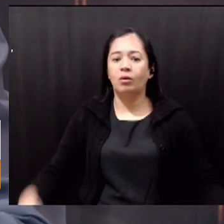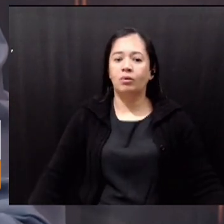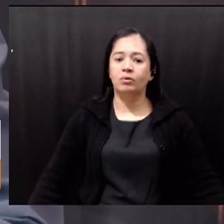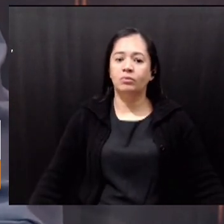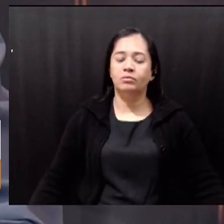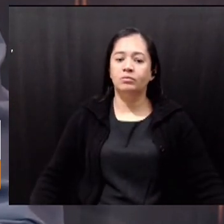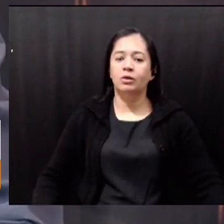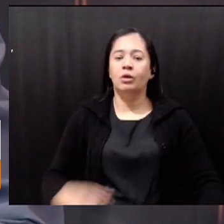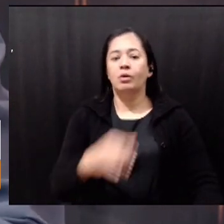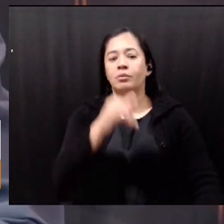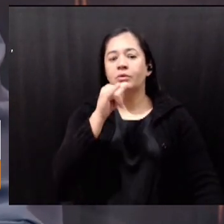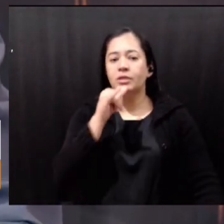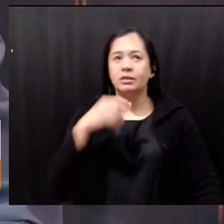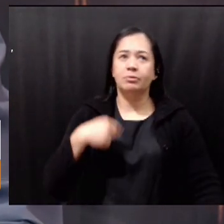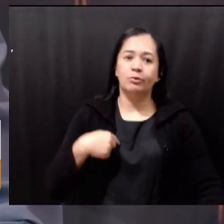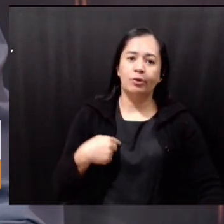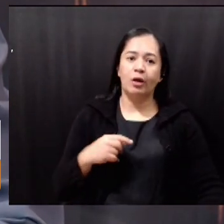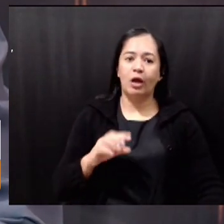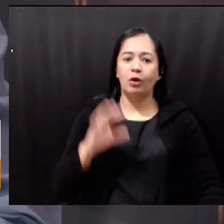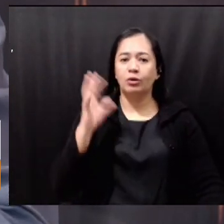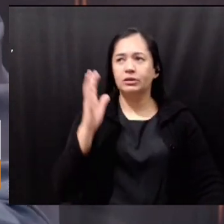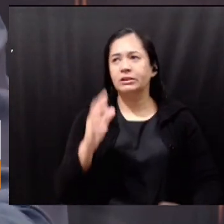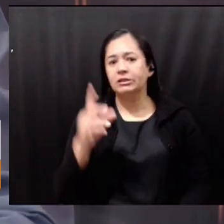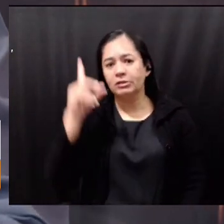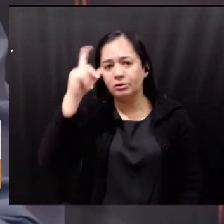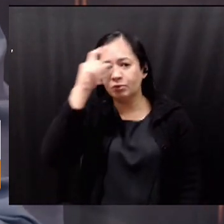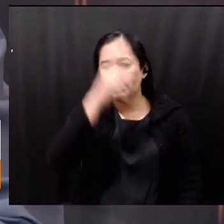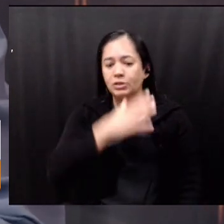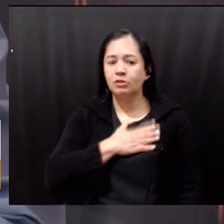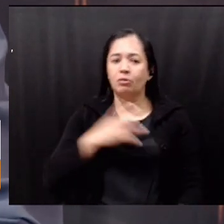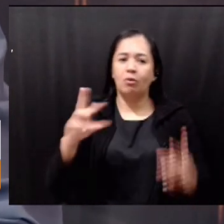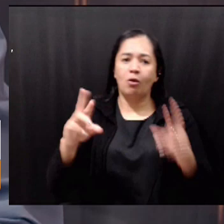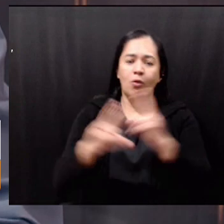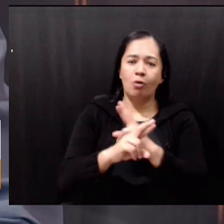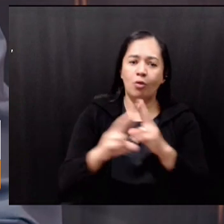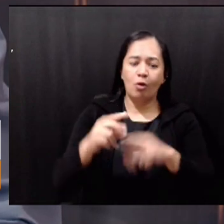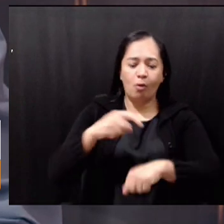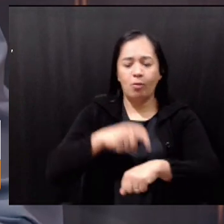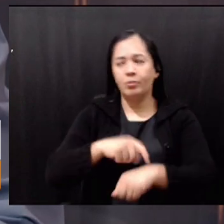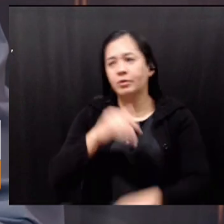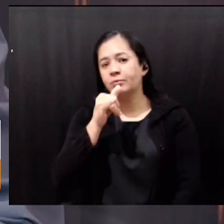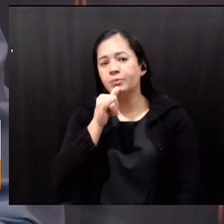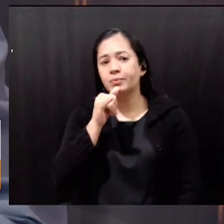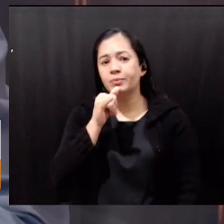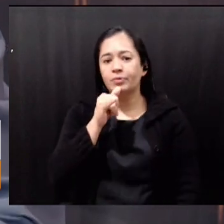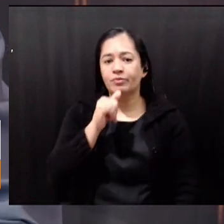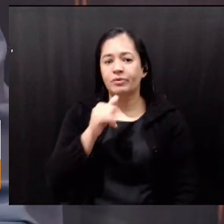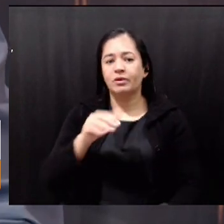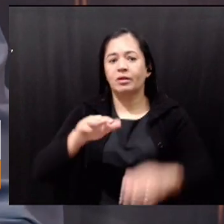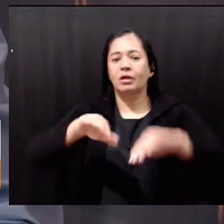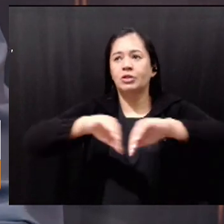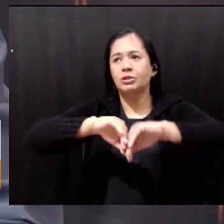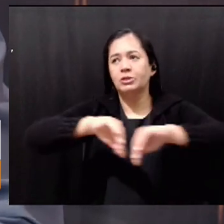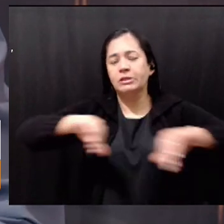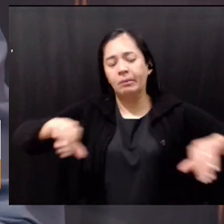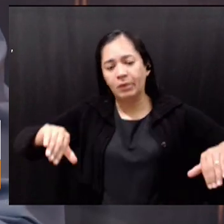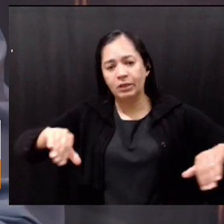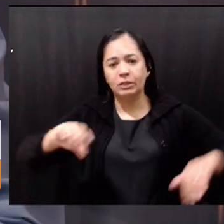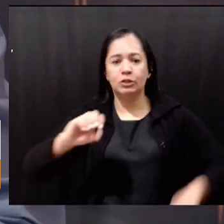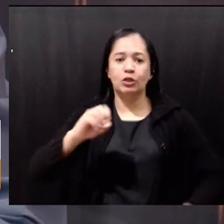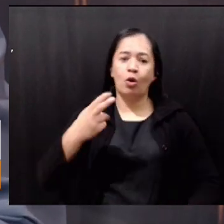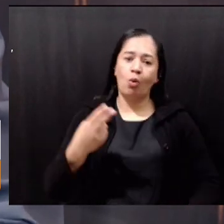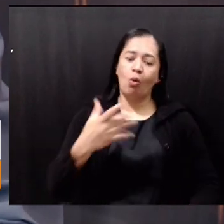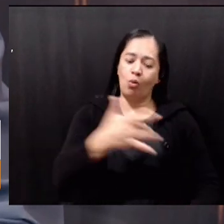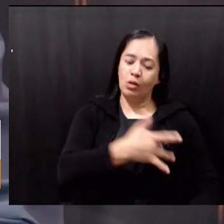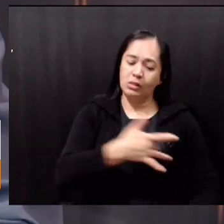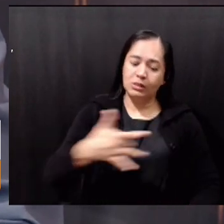passando por uma dificuldade no meu relacionamento, um momento, por exemplo, de separação, ou uma questão de saúde própria, né? Então estou